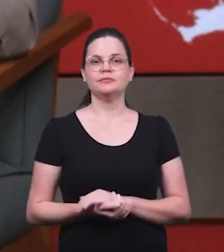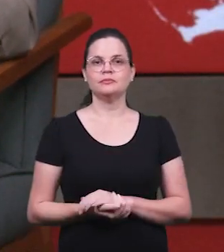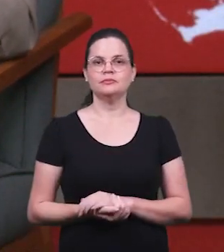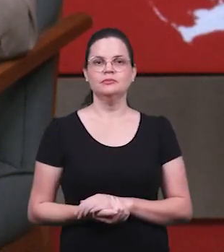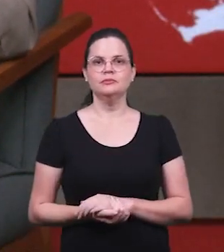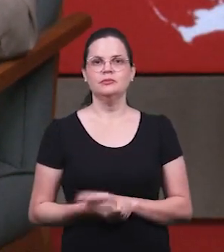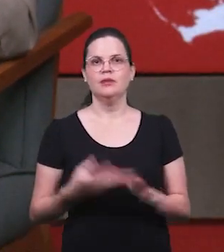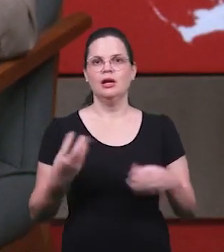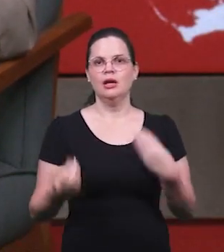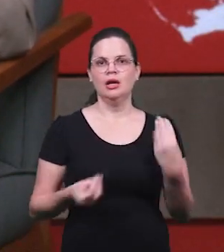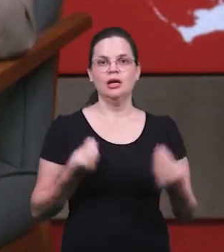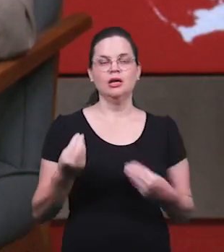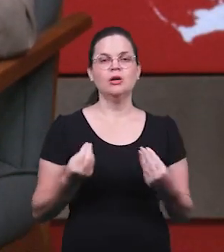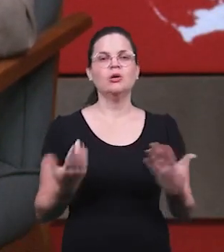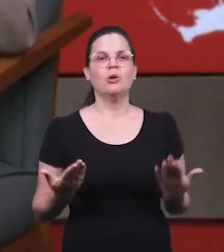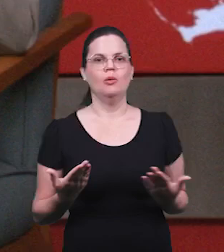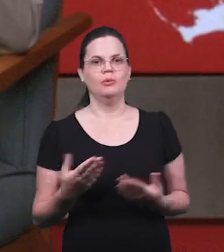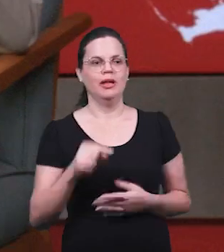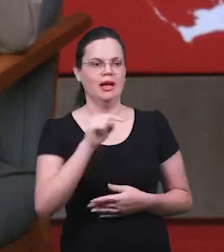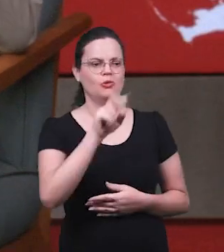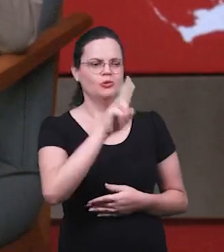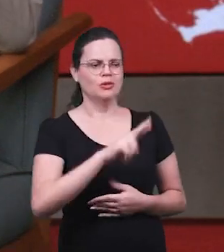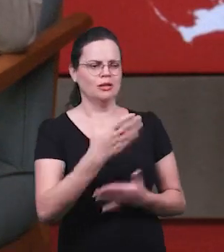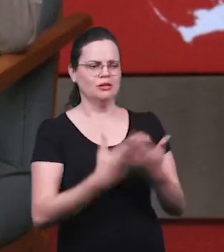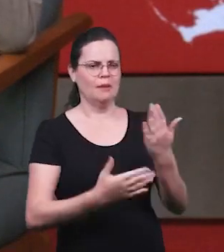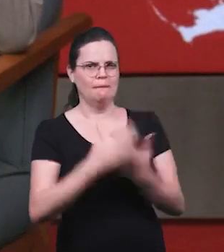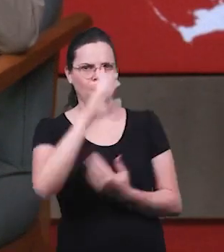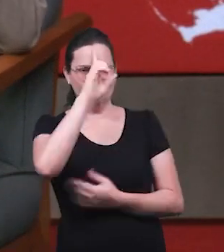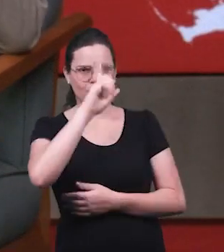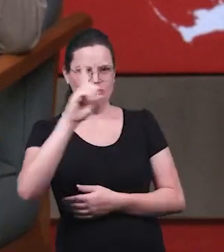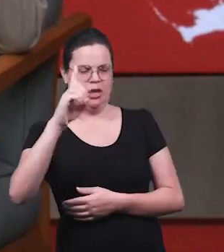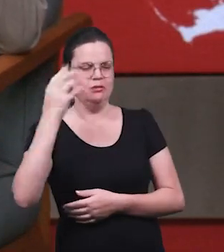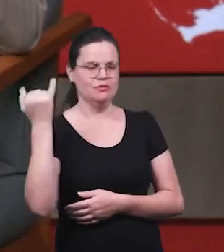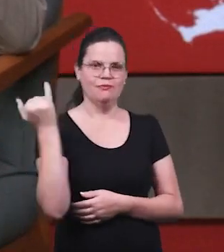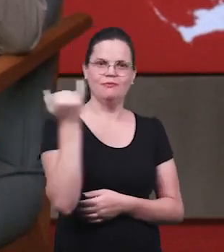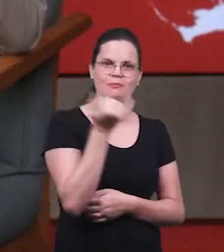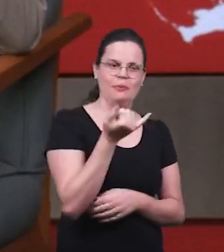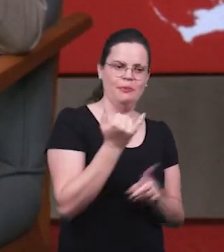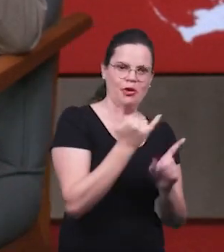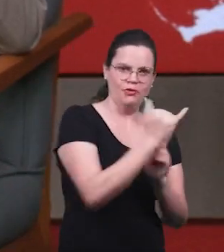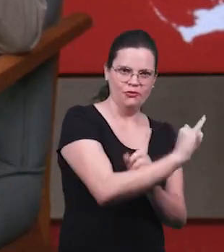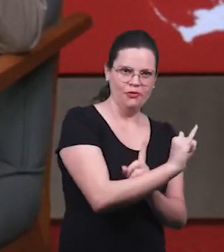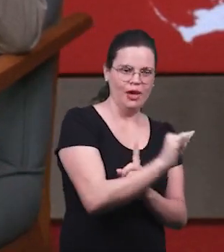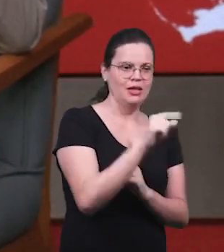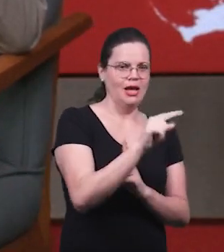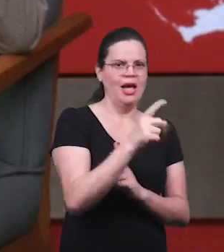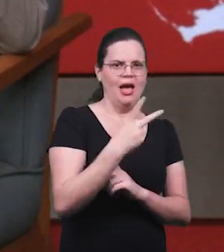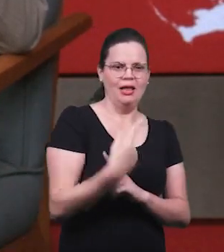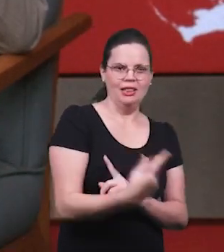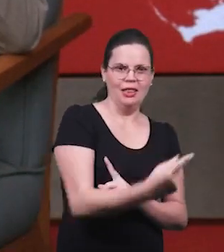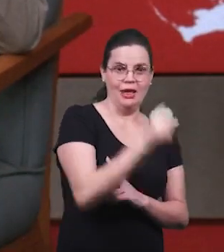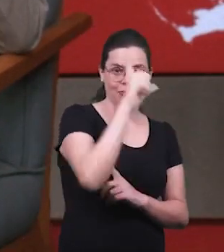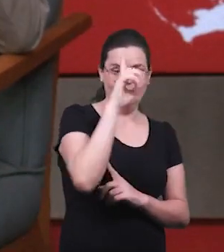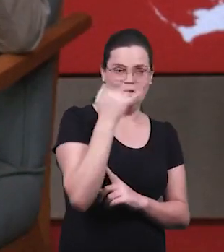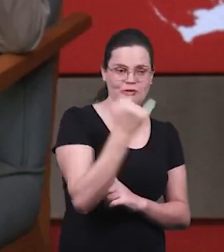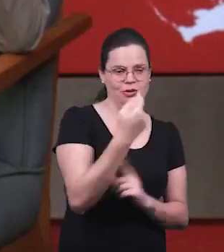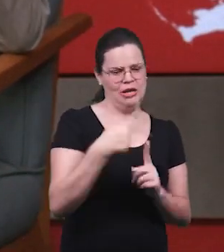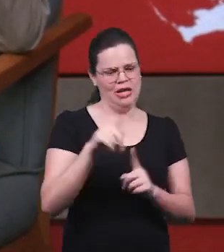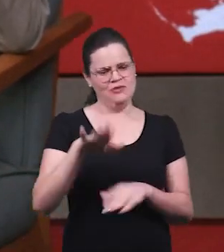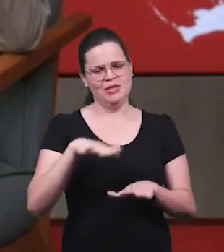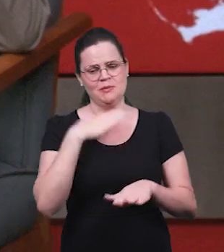fez através dele fica. Então, quando ele fala sobre o seu